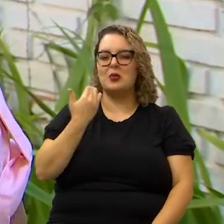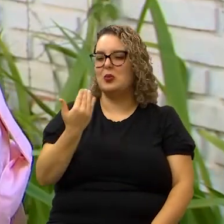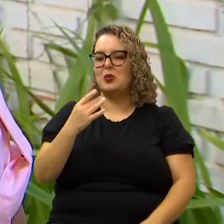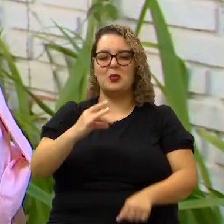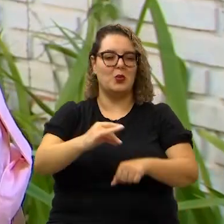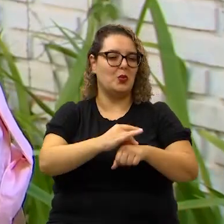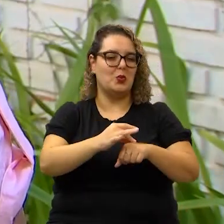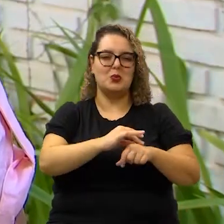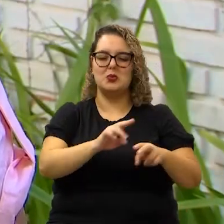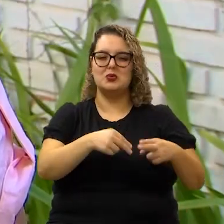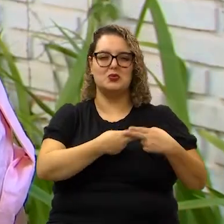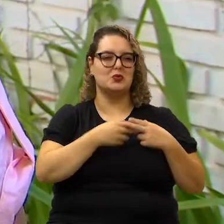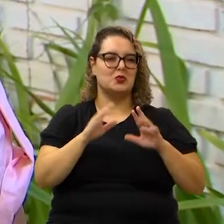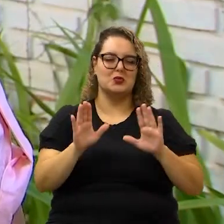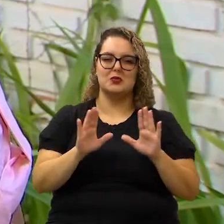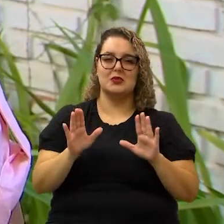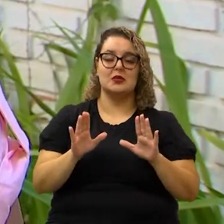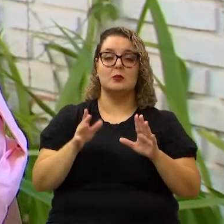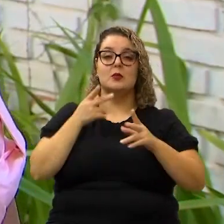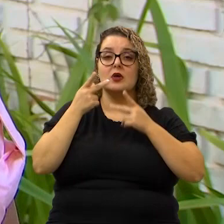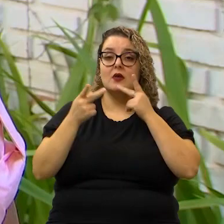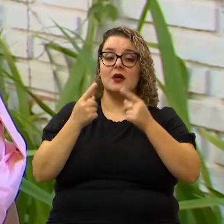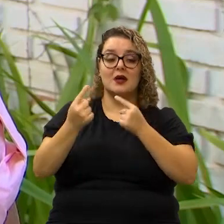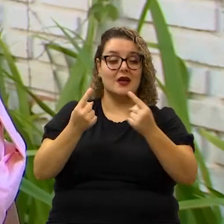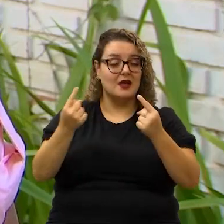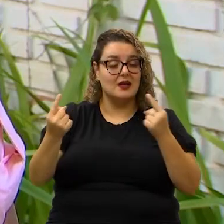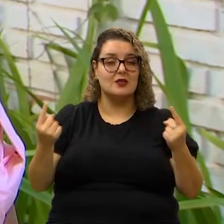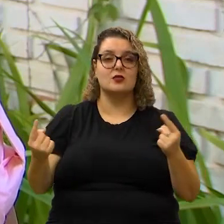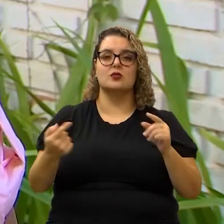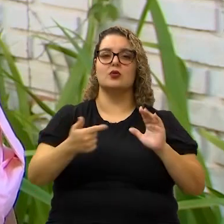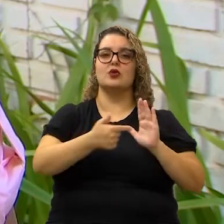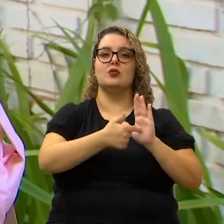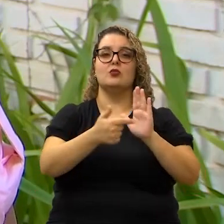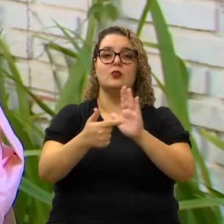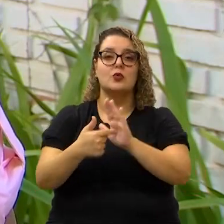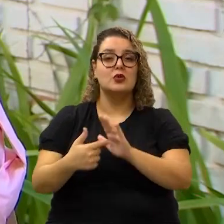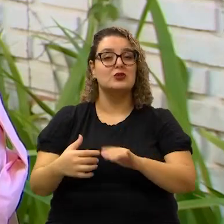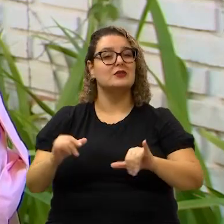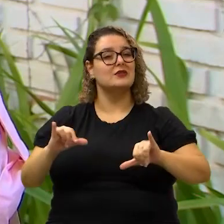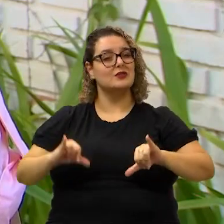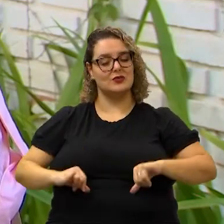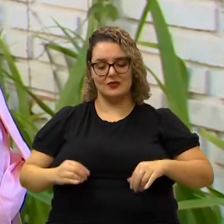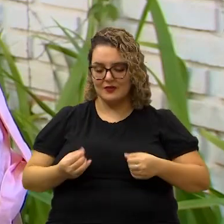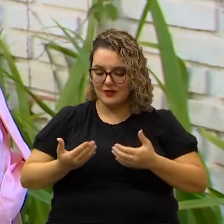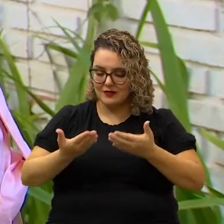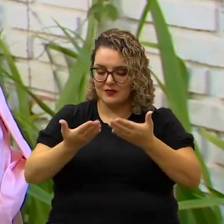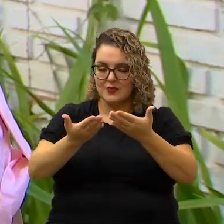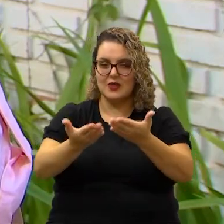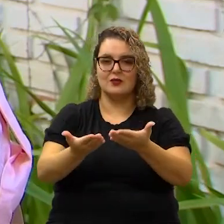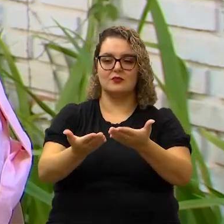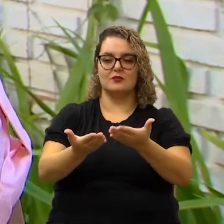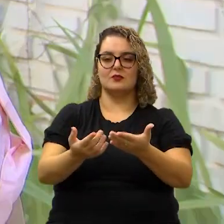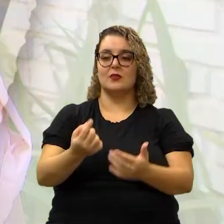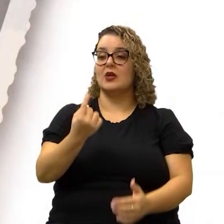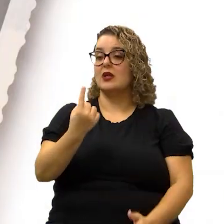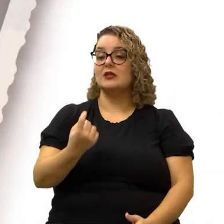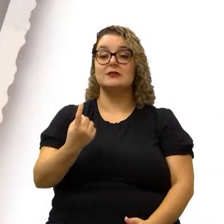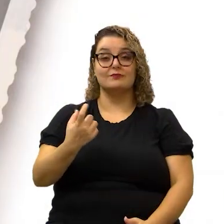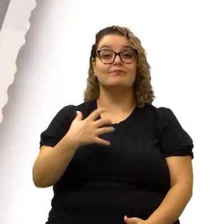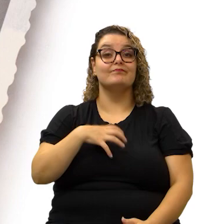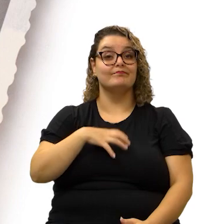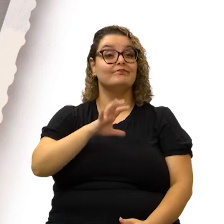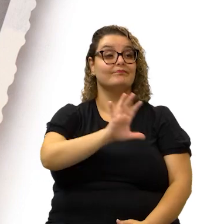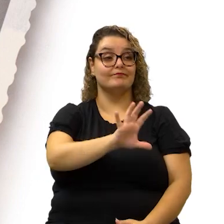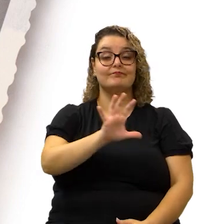de morte, de luto. E sim para cada um mostrar a sua dor, que